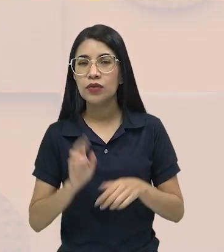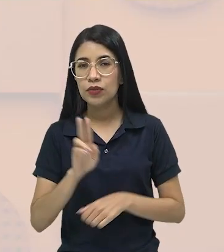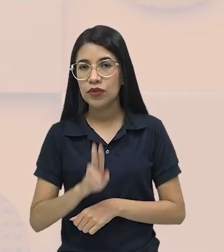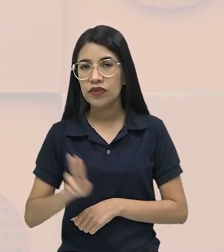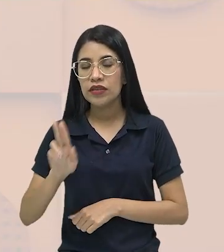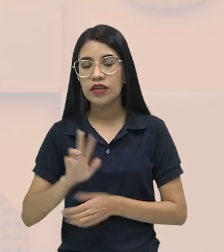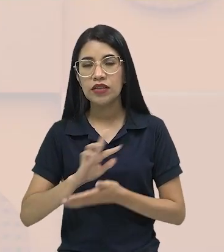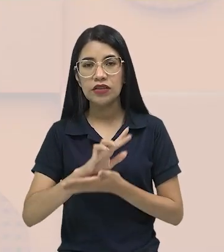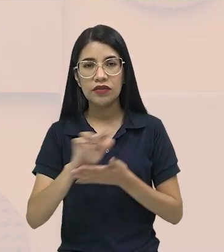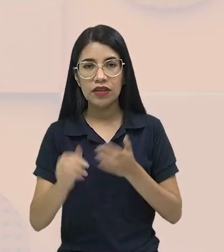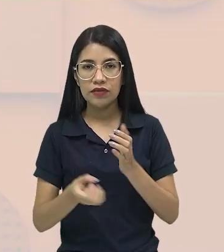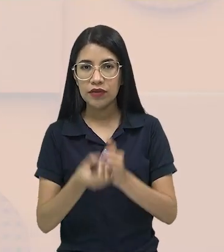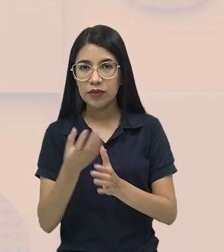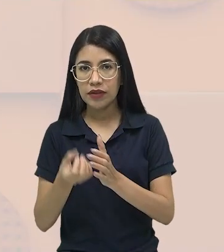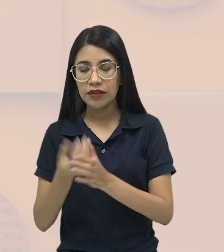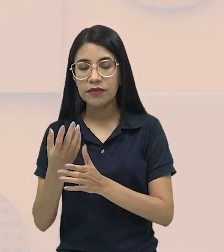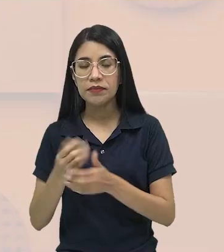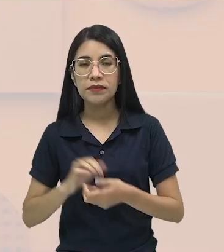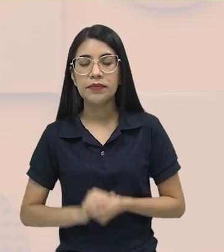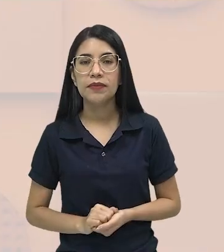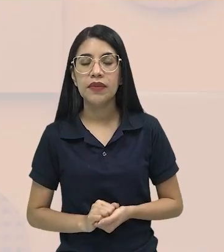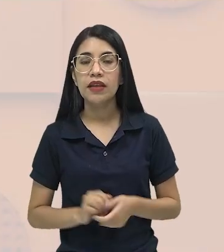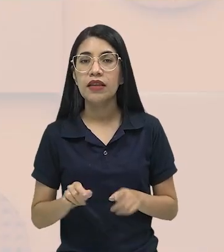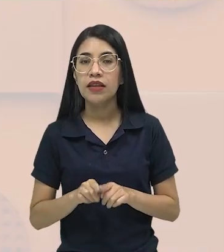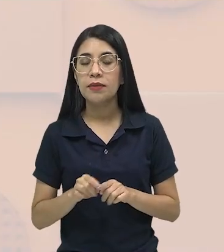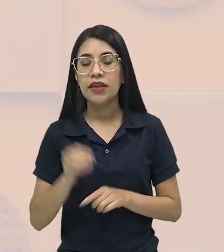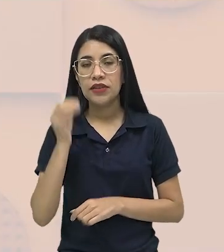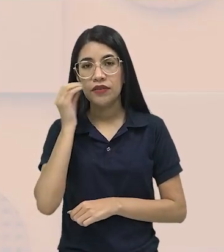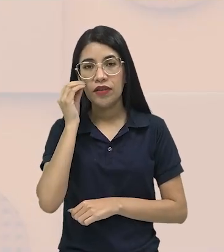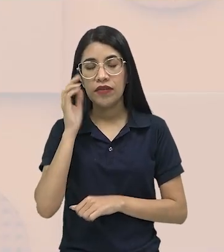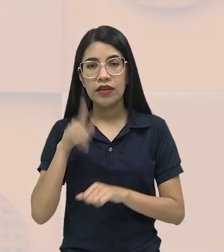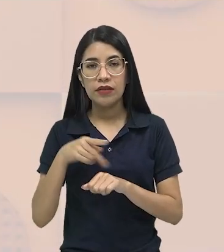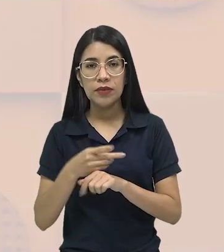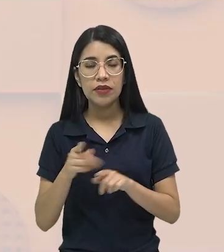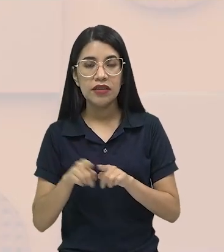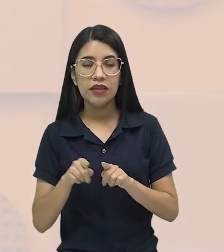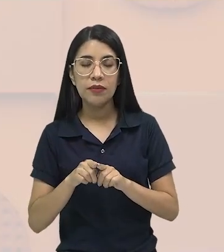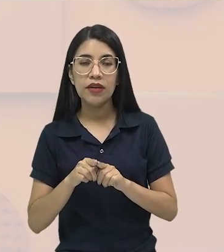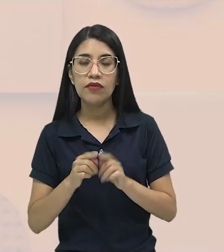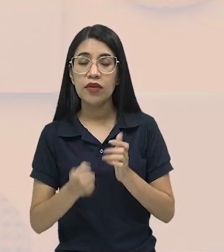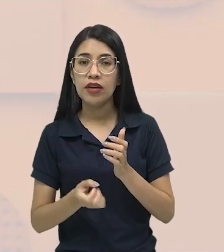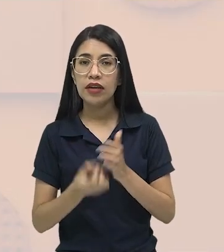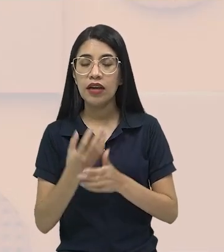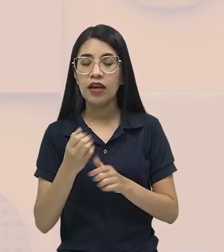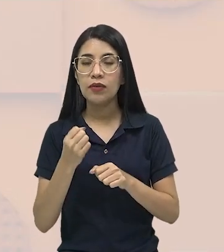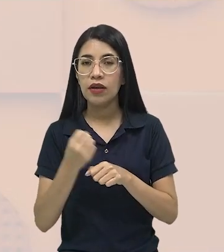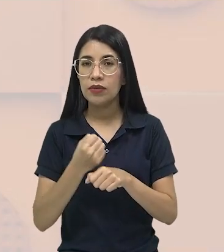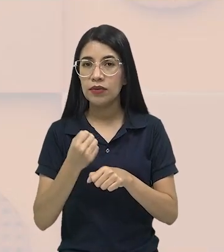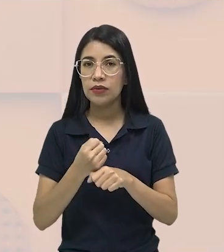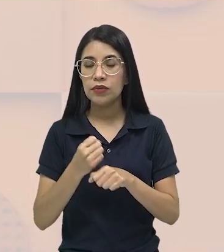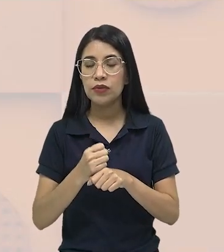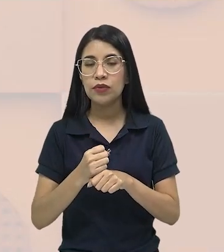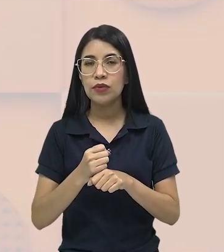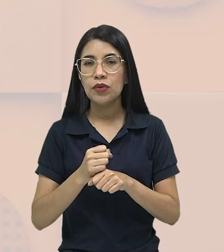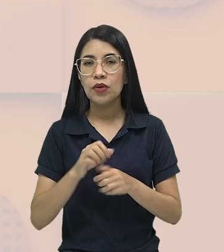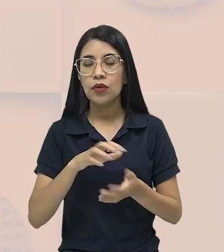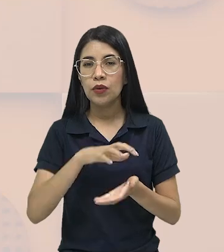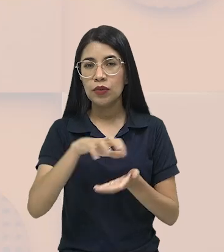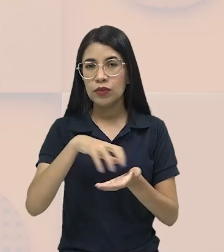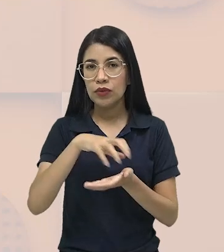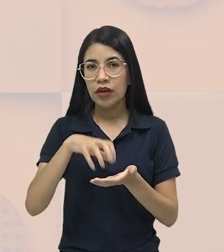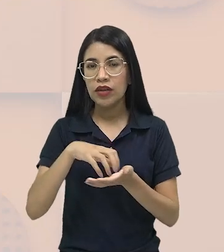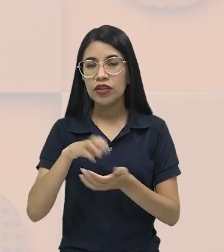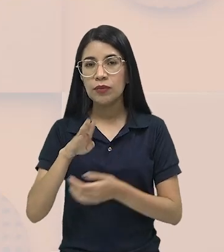vou já falar sobre isso, tá bom? A gente vai ver a ideia da construção do Jardim Botânico, por exemplo, né, para